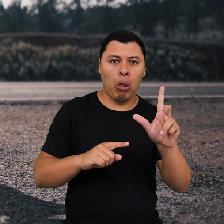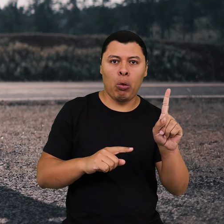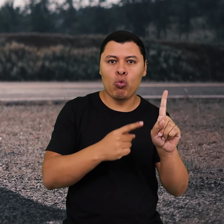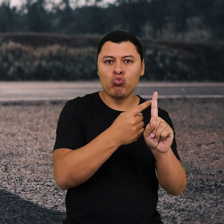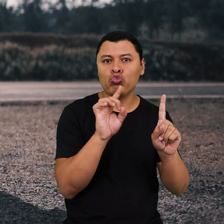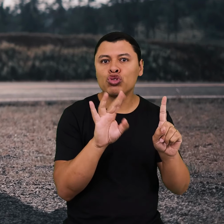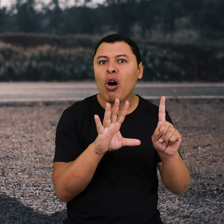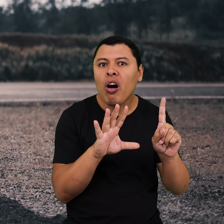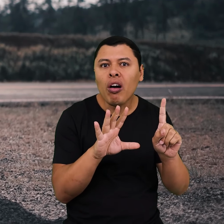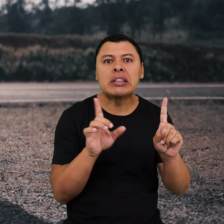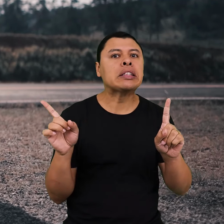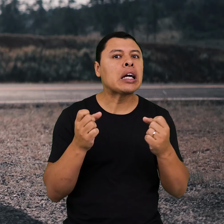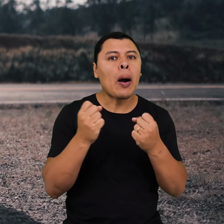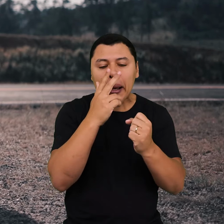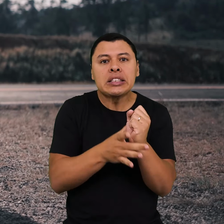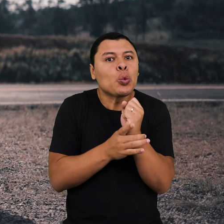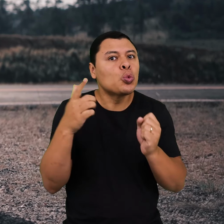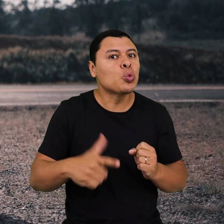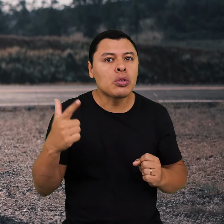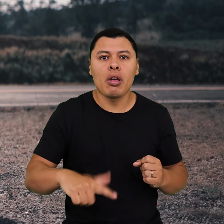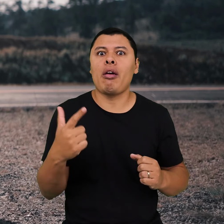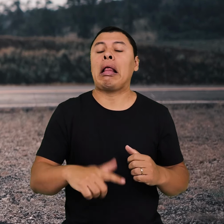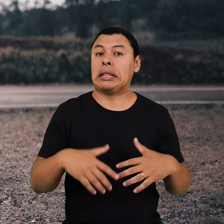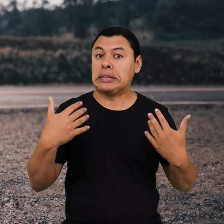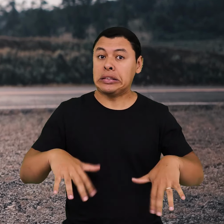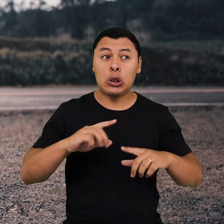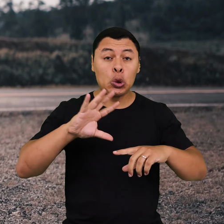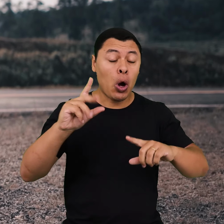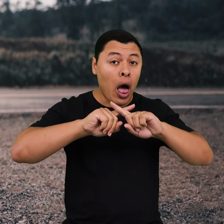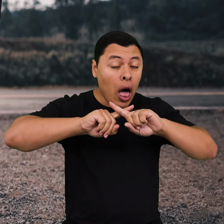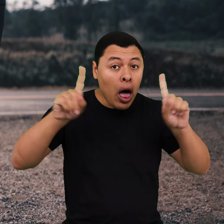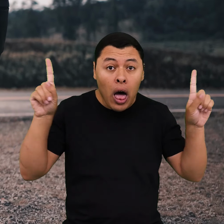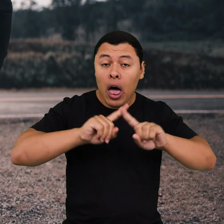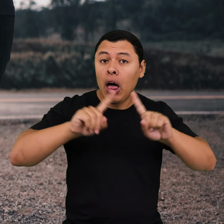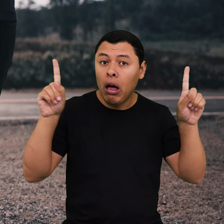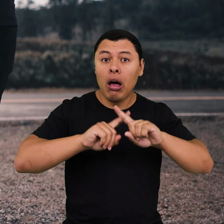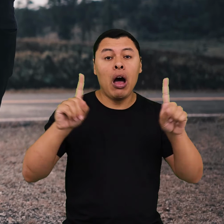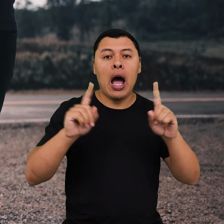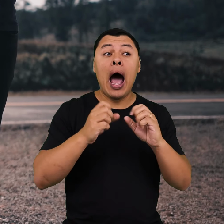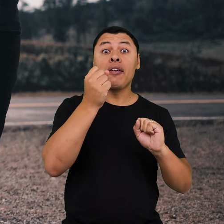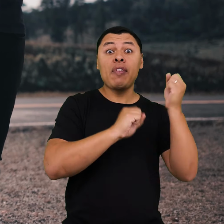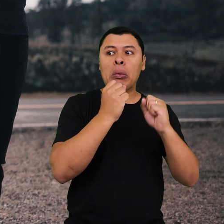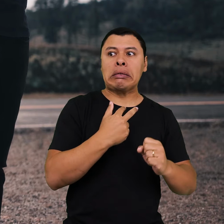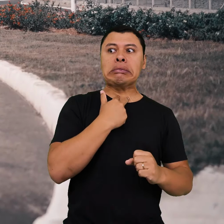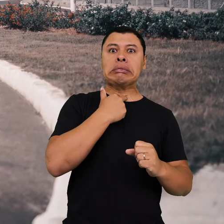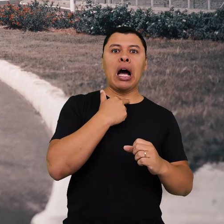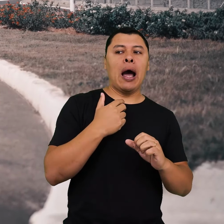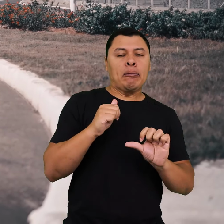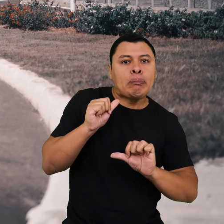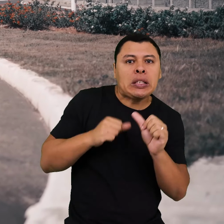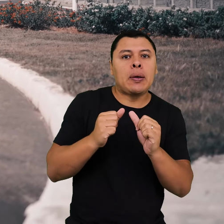versão do modelo peruano que sofreu essa avaliação, né? O brasileiro não sofreu essa avaliação e tem menos itens de segurança na versão peruana,